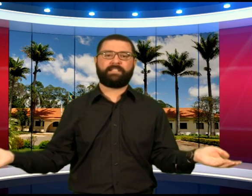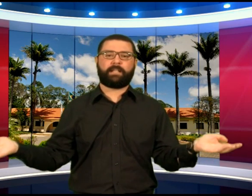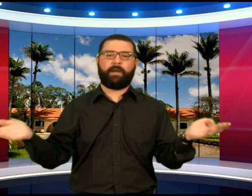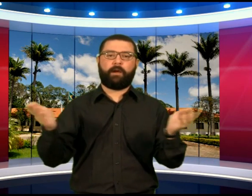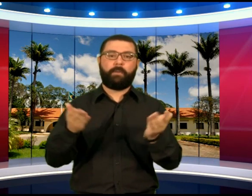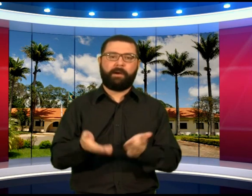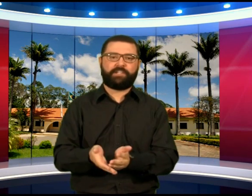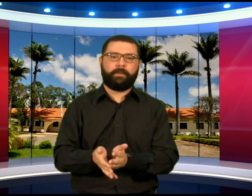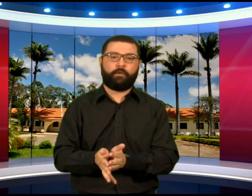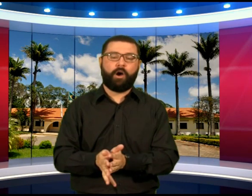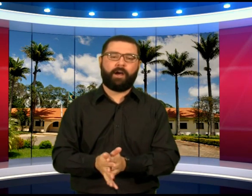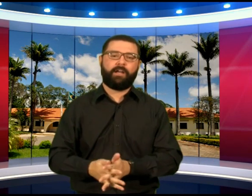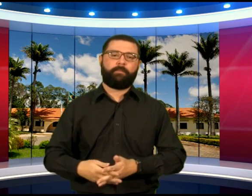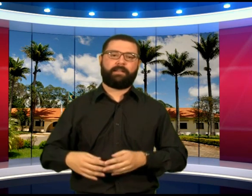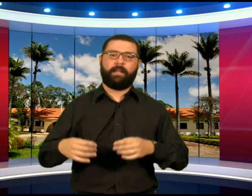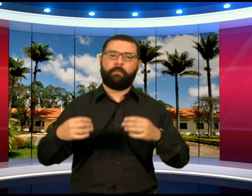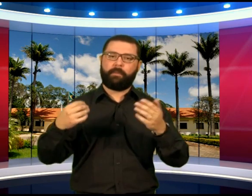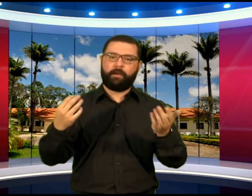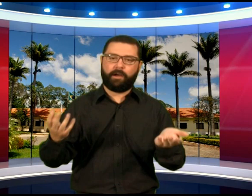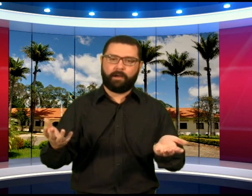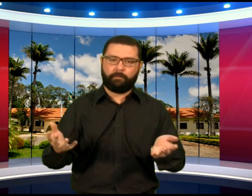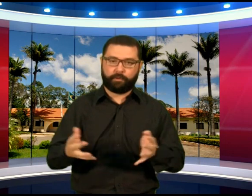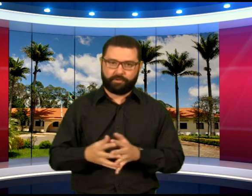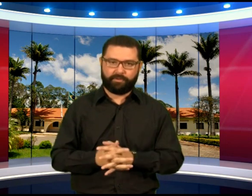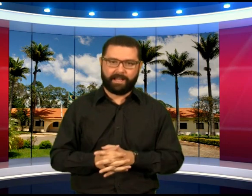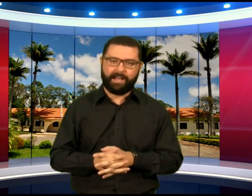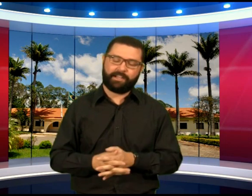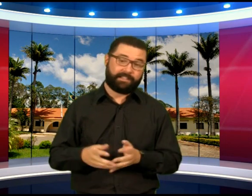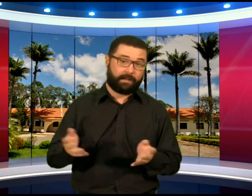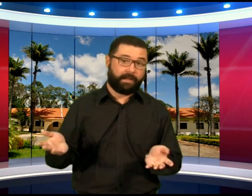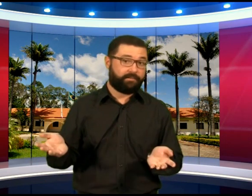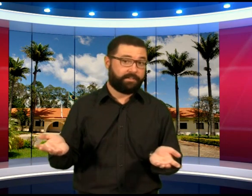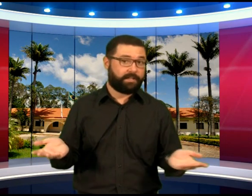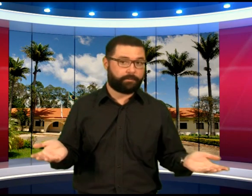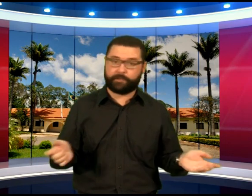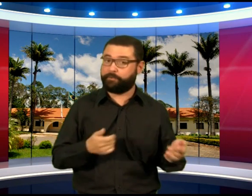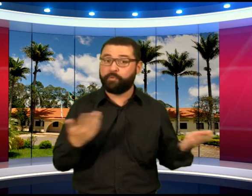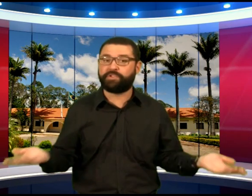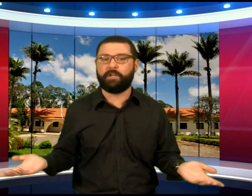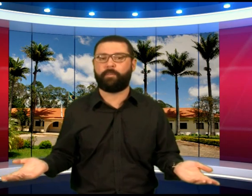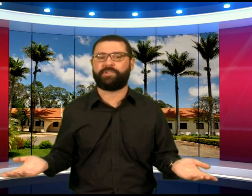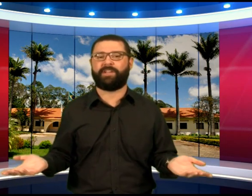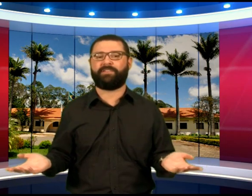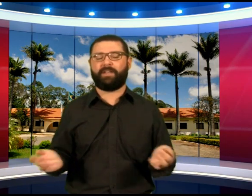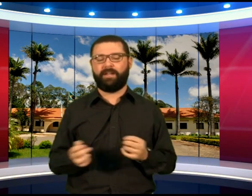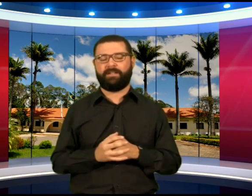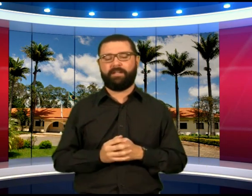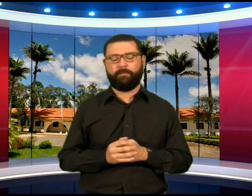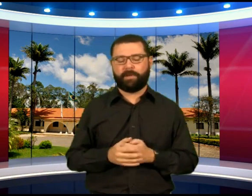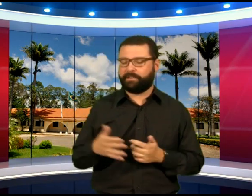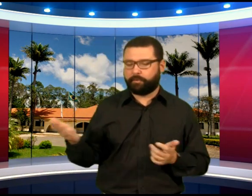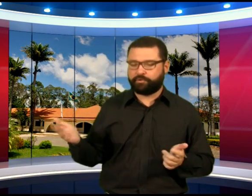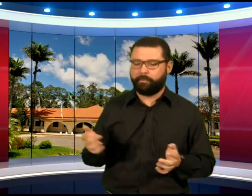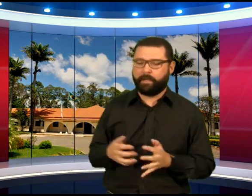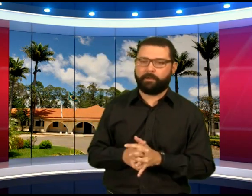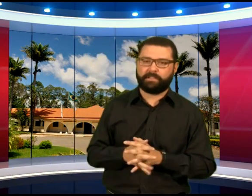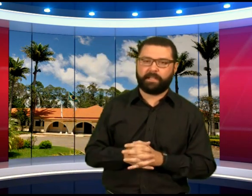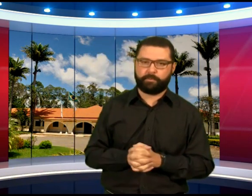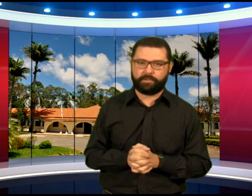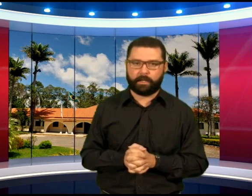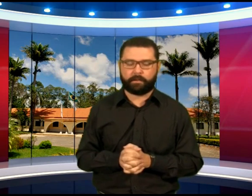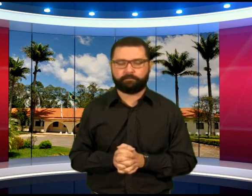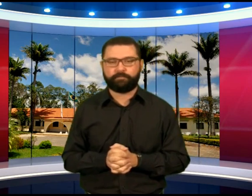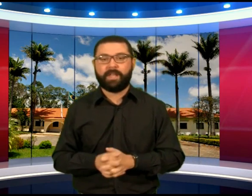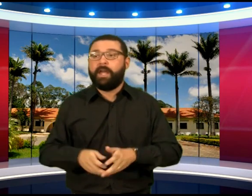Se você quiser trabalhar com uma margem menor, para ter uma maior produtividade, aí você trabalha de vez de 10% com 5%, tá? Mas é costumeiro